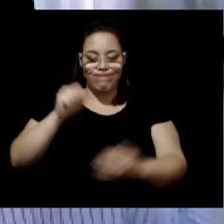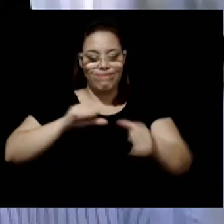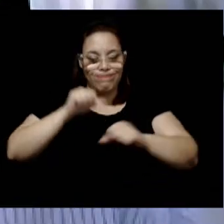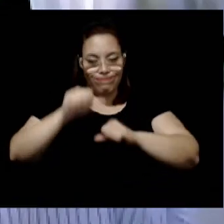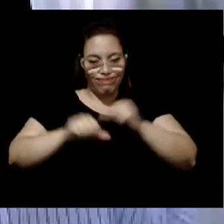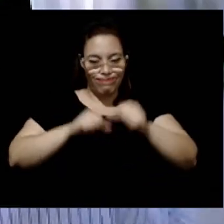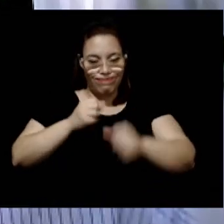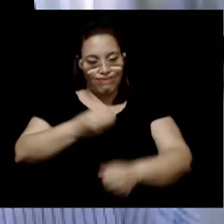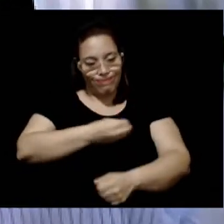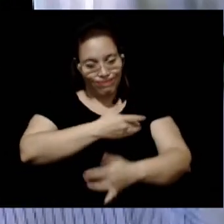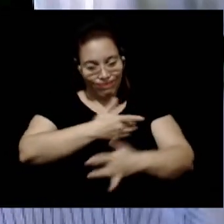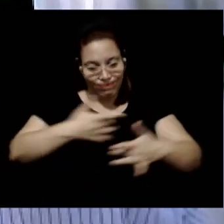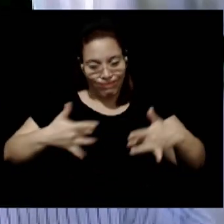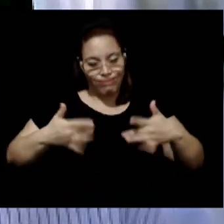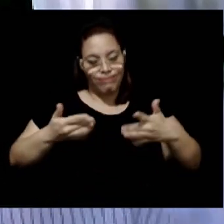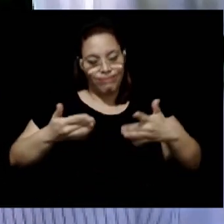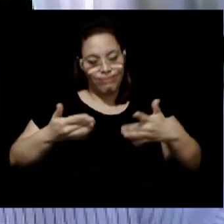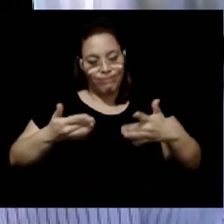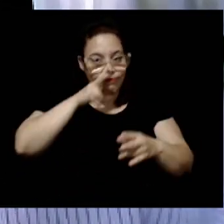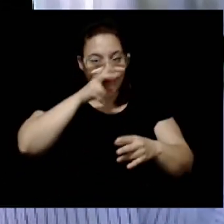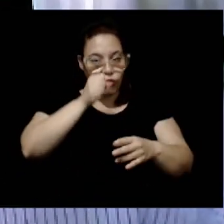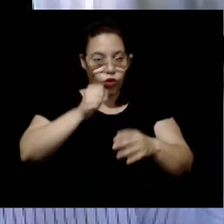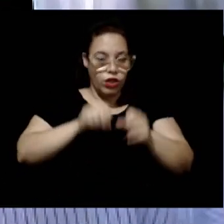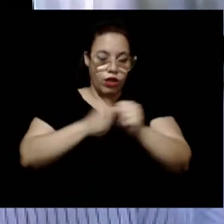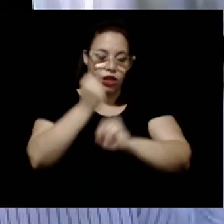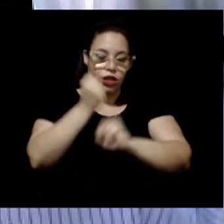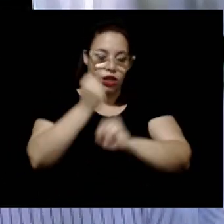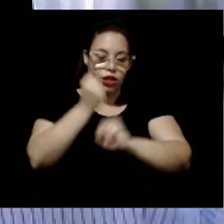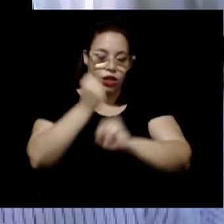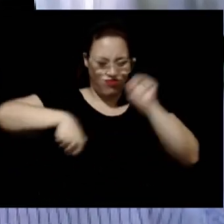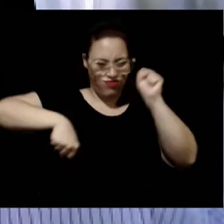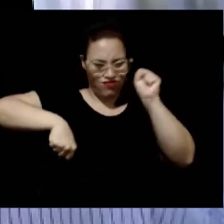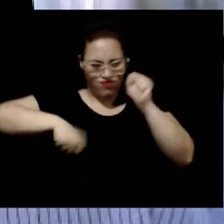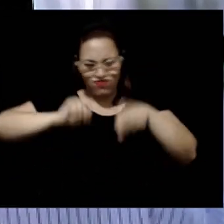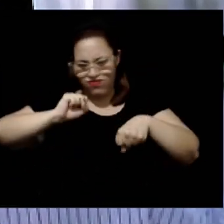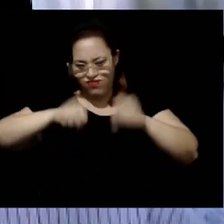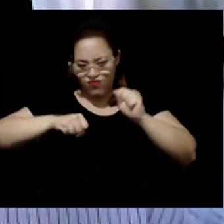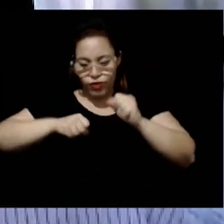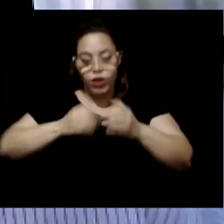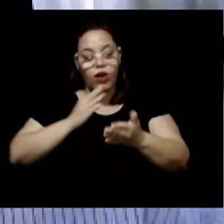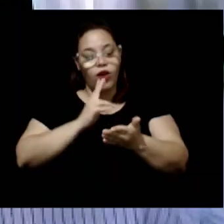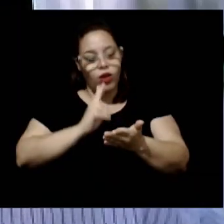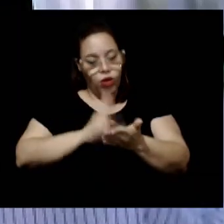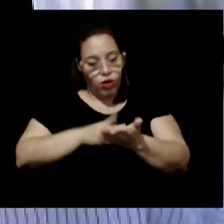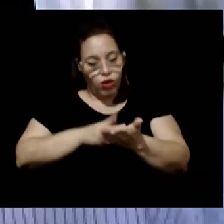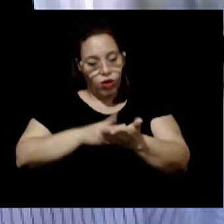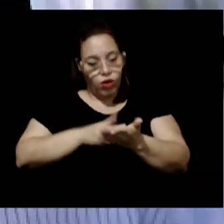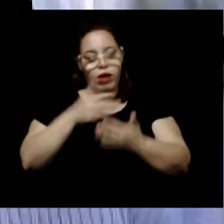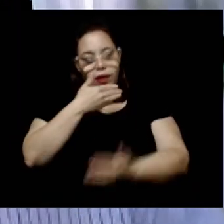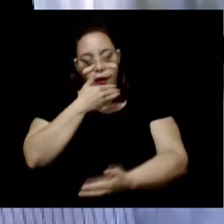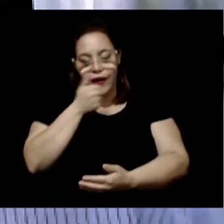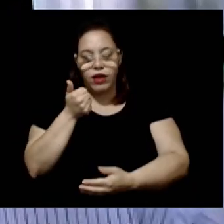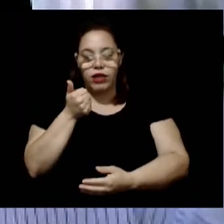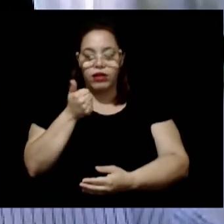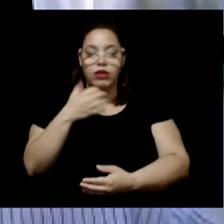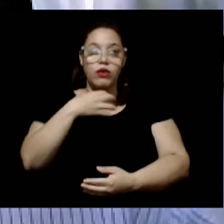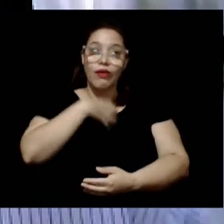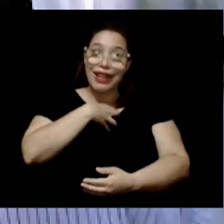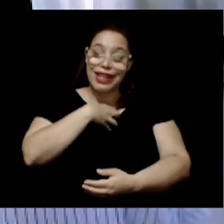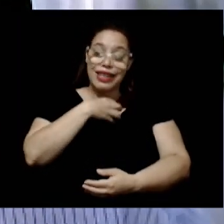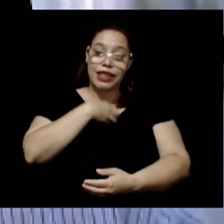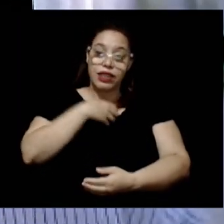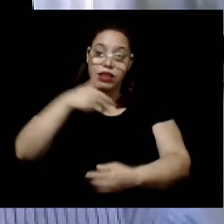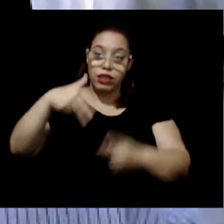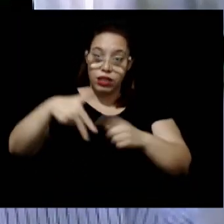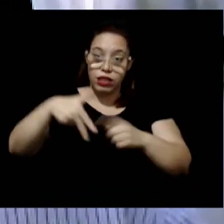o fortalecimento muscular, e vamos tentar melhorar o sintoma para o paciente poder fazer tudo